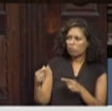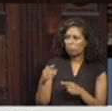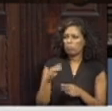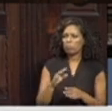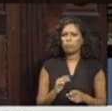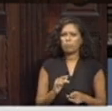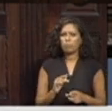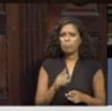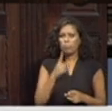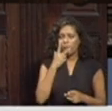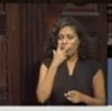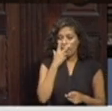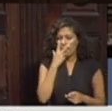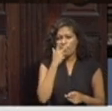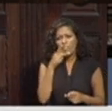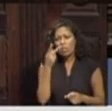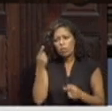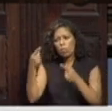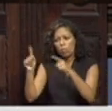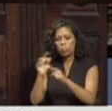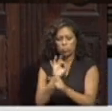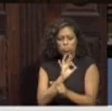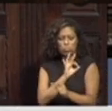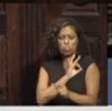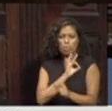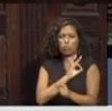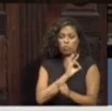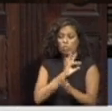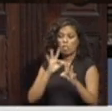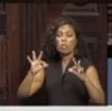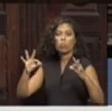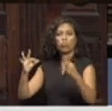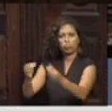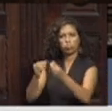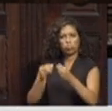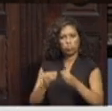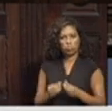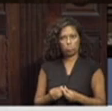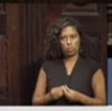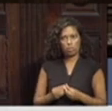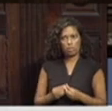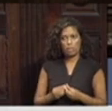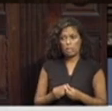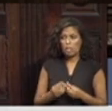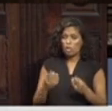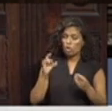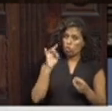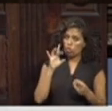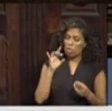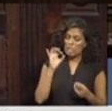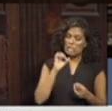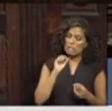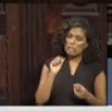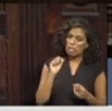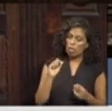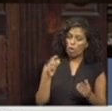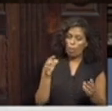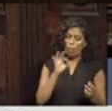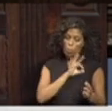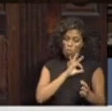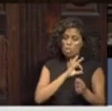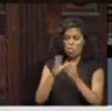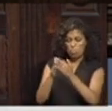apresentou uma denúncia, não mandou investigar e nem disse quem são esses agentes públicos envolvidos com o